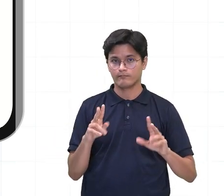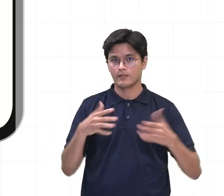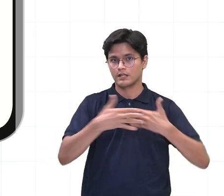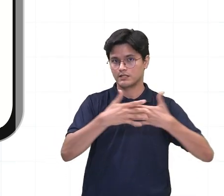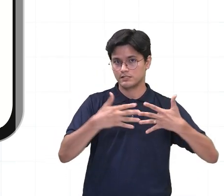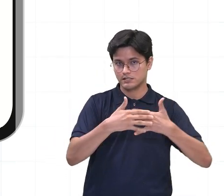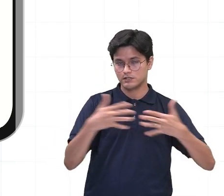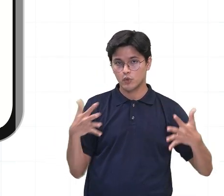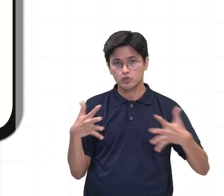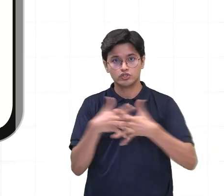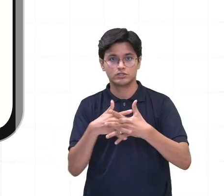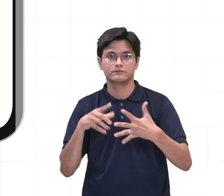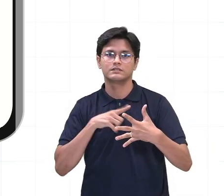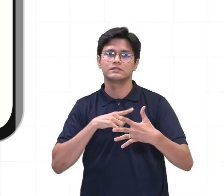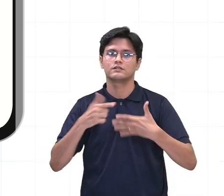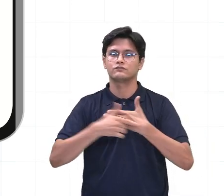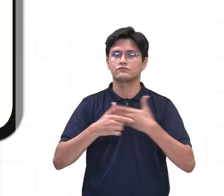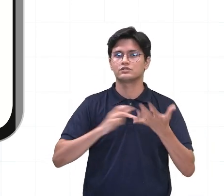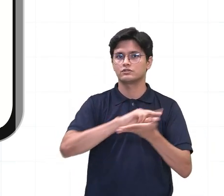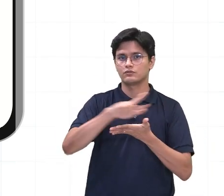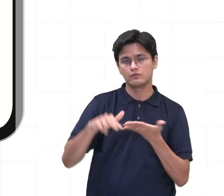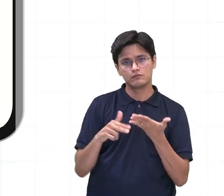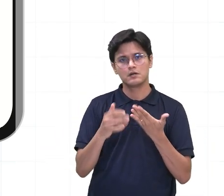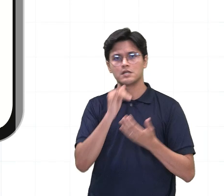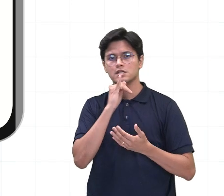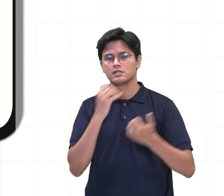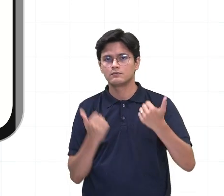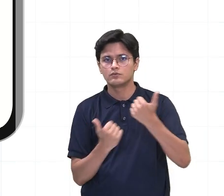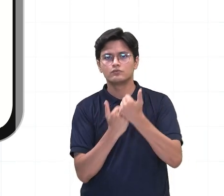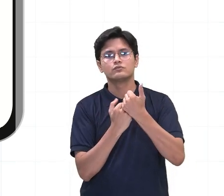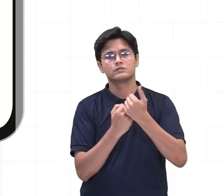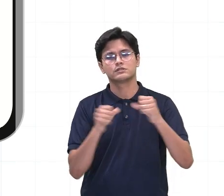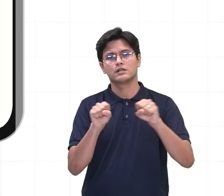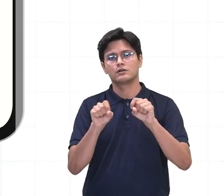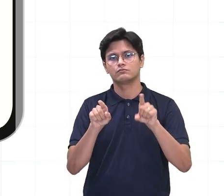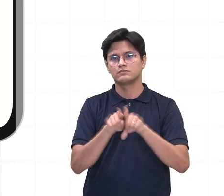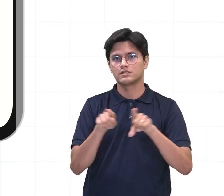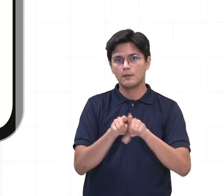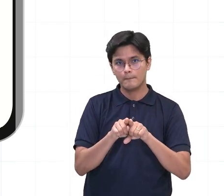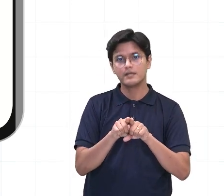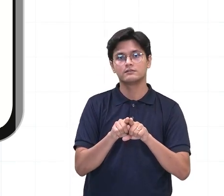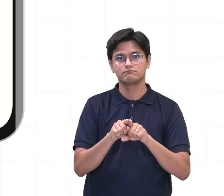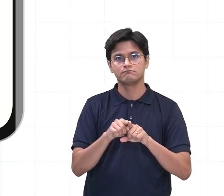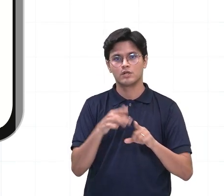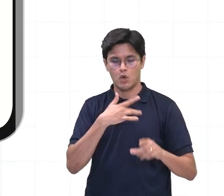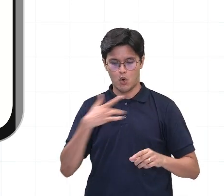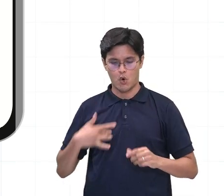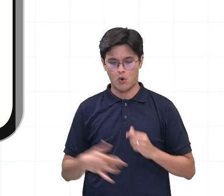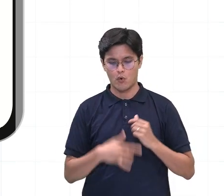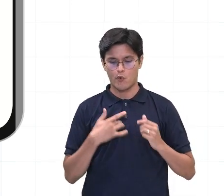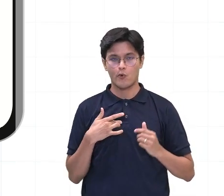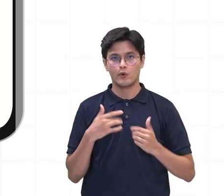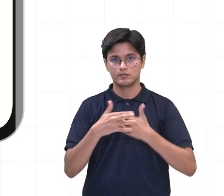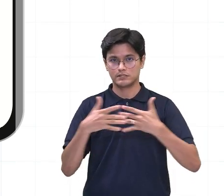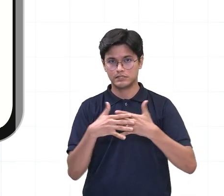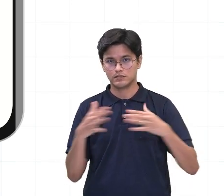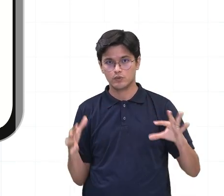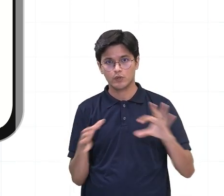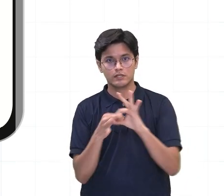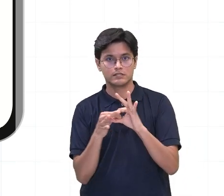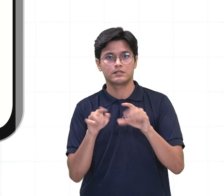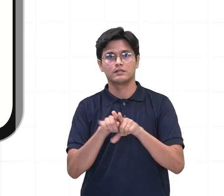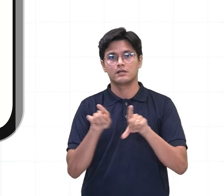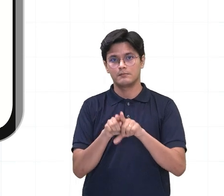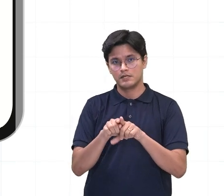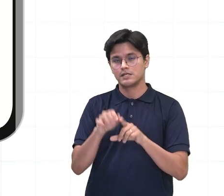funções, incluindo a sustentação, conexão de outros tecidos e órgãos. Preenchimento de espaços, essa função é bem importante aqui do